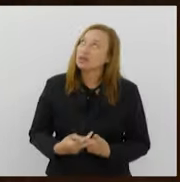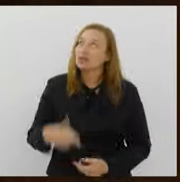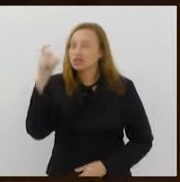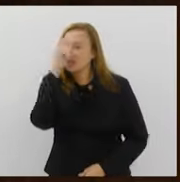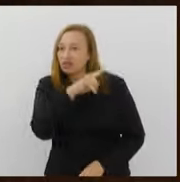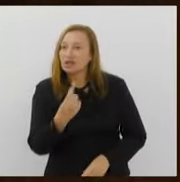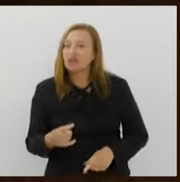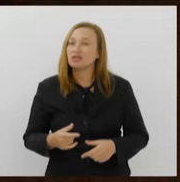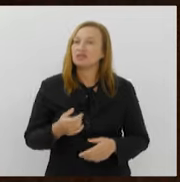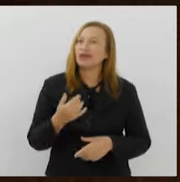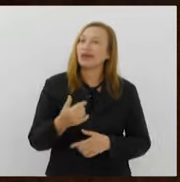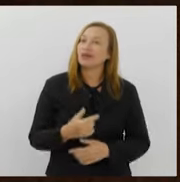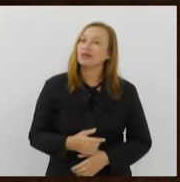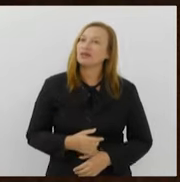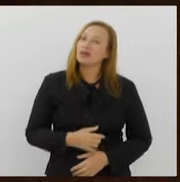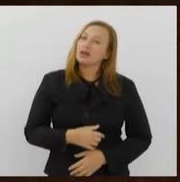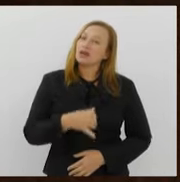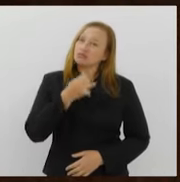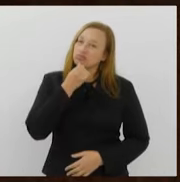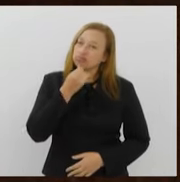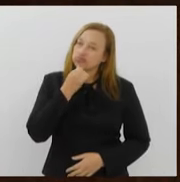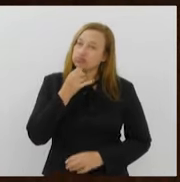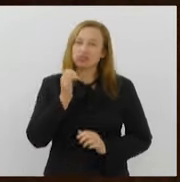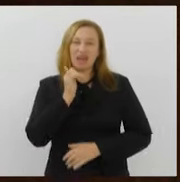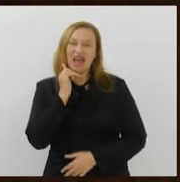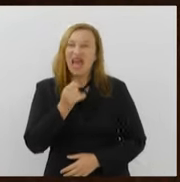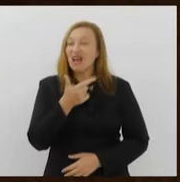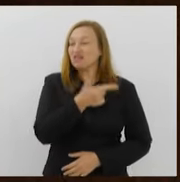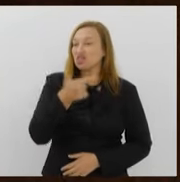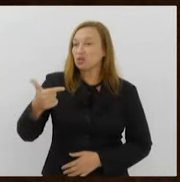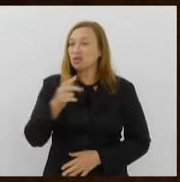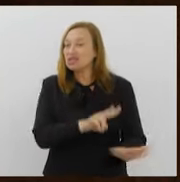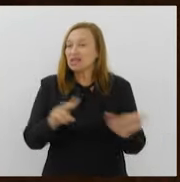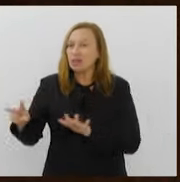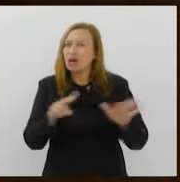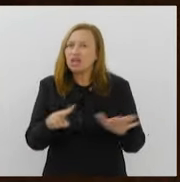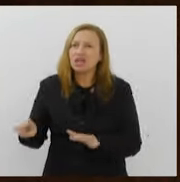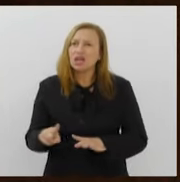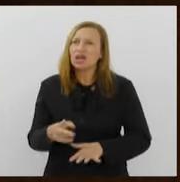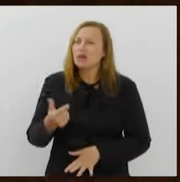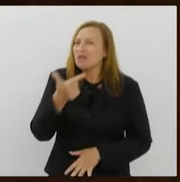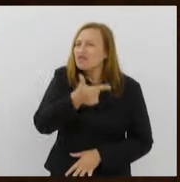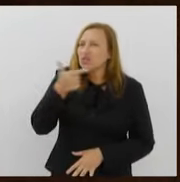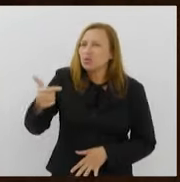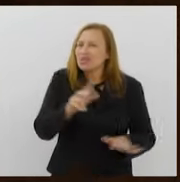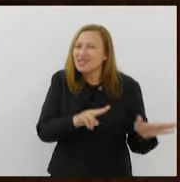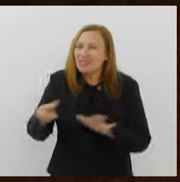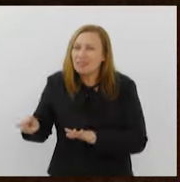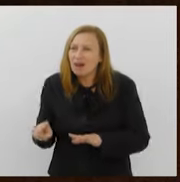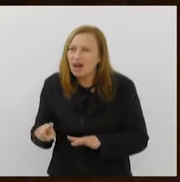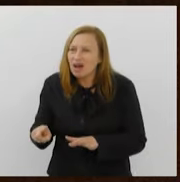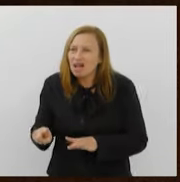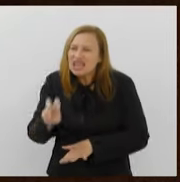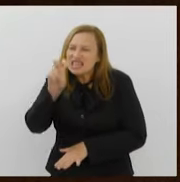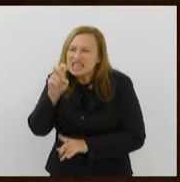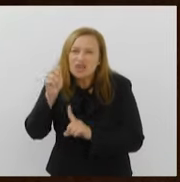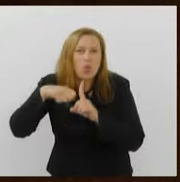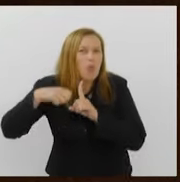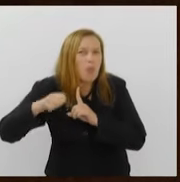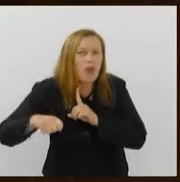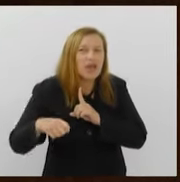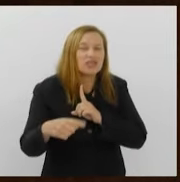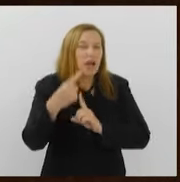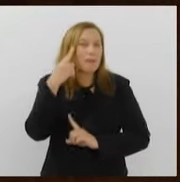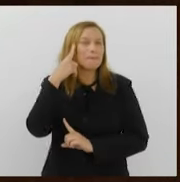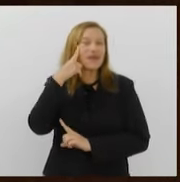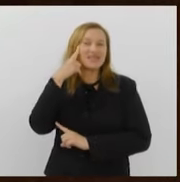gente vai se irritando com as narrativas e eles camuflam, 22 semanas. Quando você pensa 22 semanas, passa despercebido. Mas quando você fala 5 meses, você já pensa